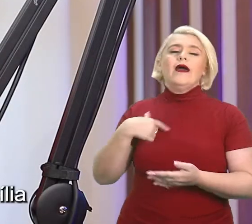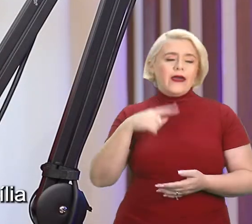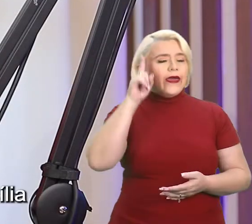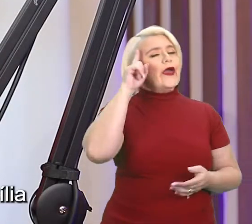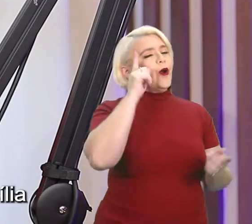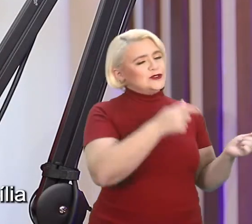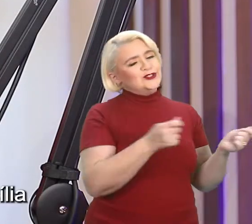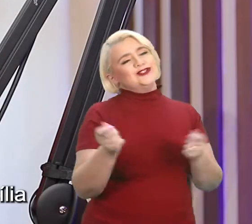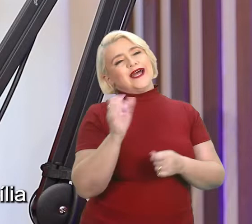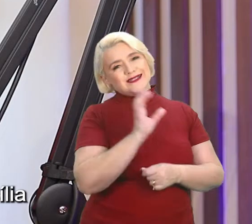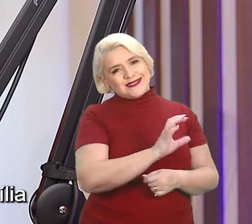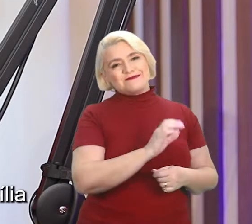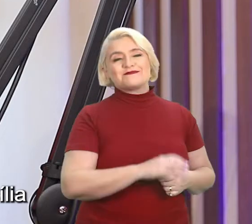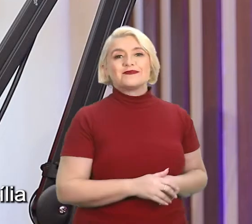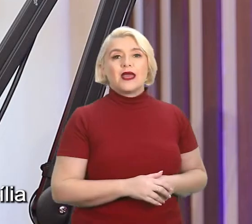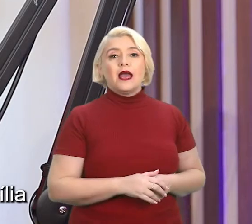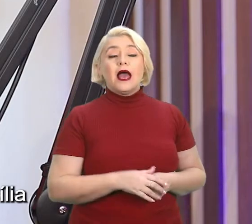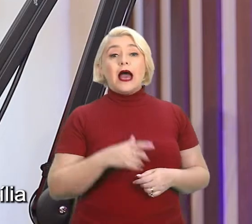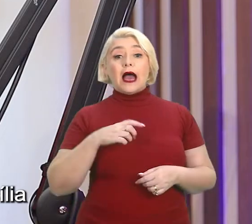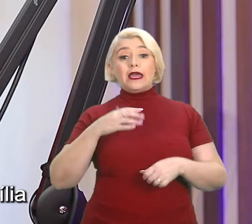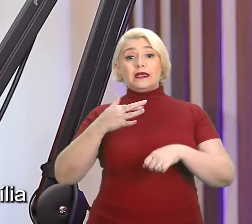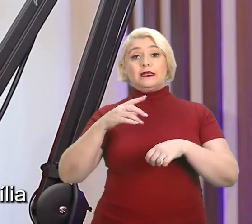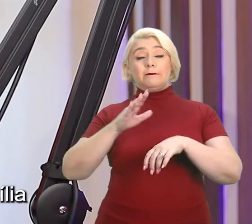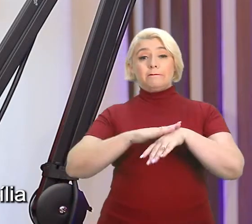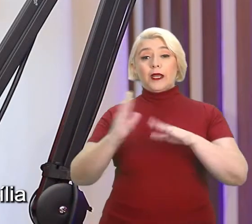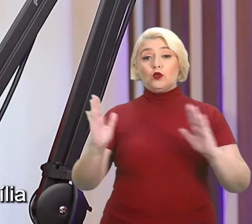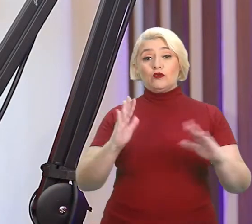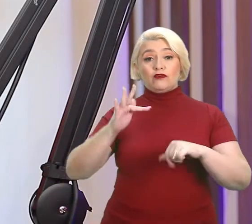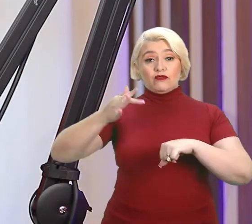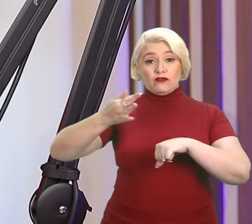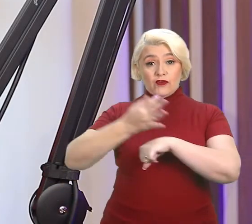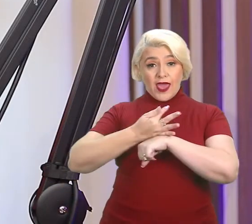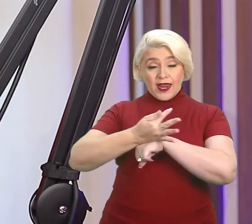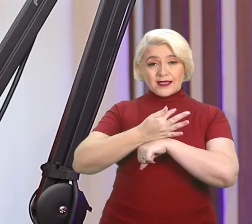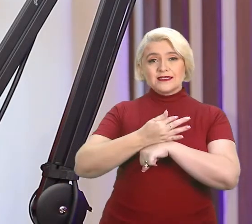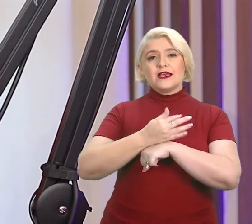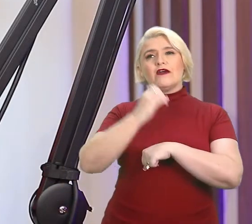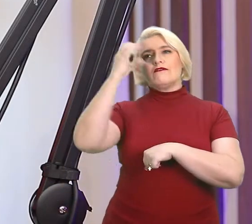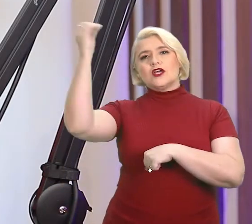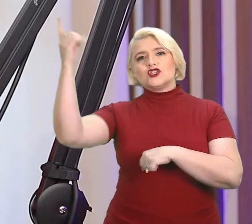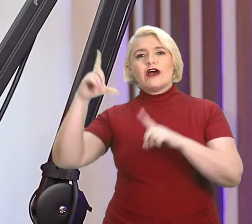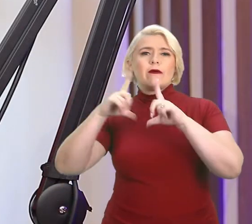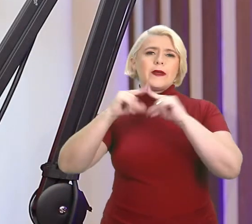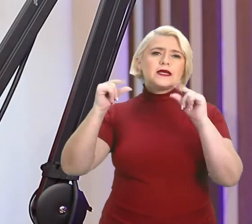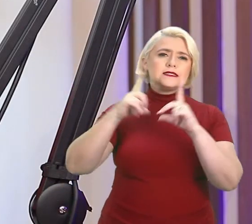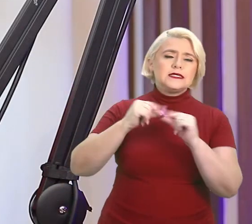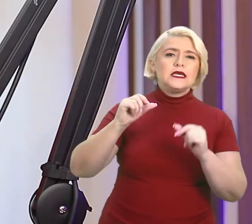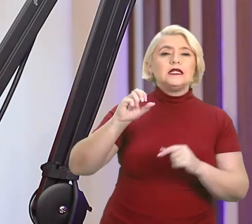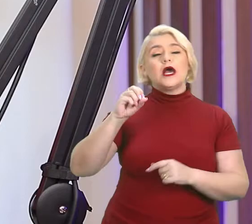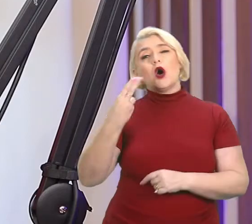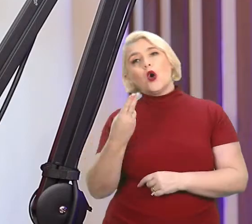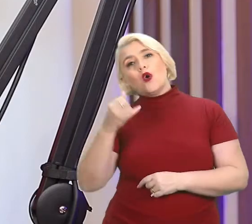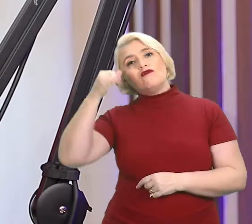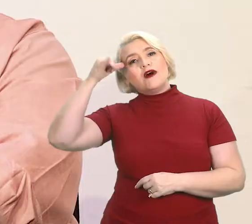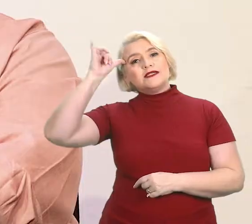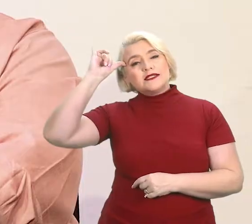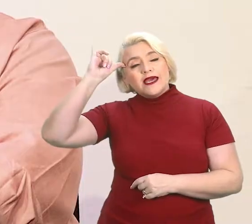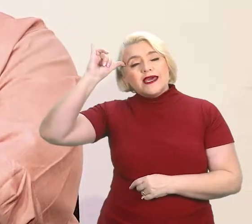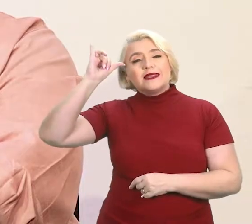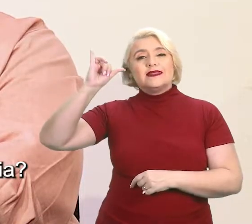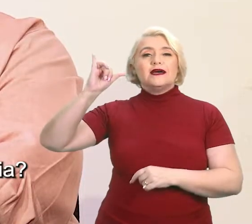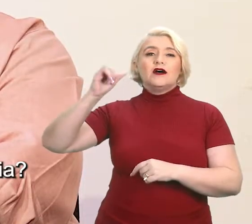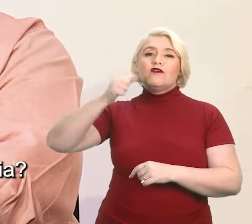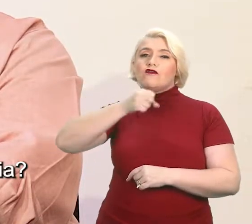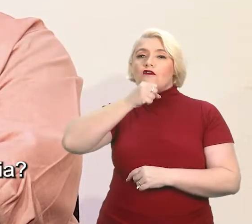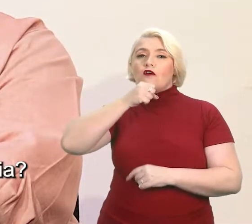Sei. E aí nas férias a gente viajava para encontrar com os parentes de Brasília ou na fazenda da vovó que morava no interior de Minas.